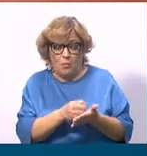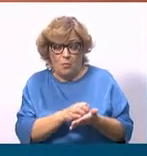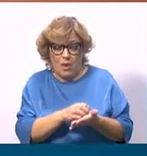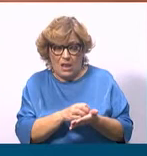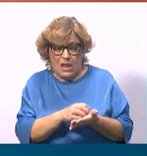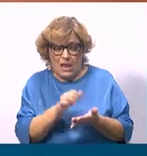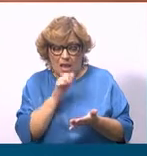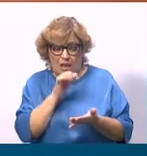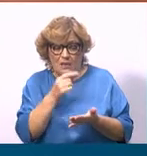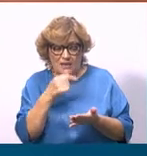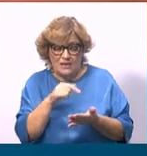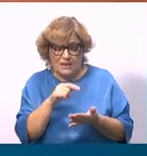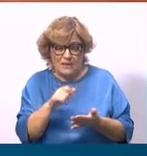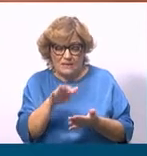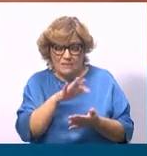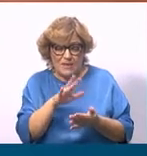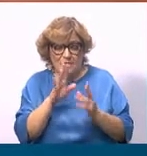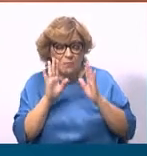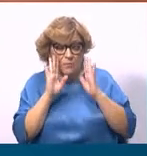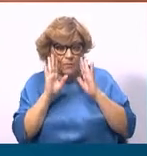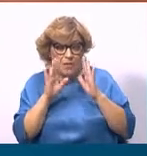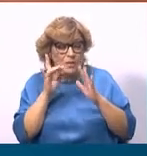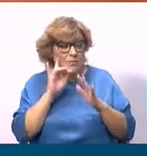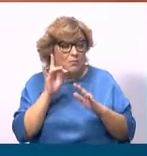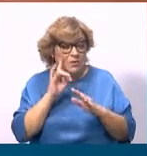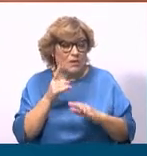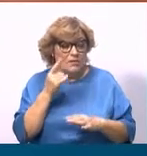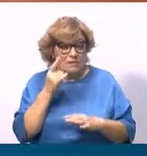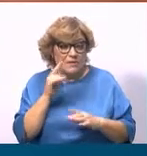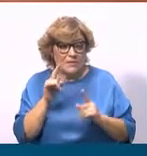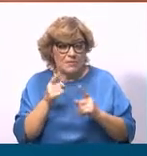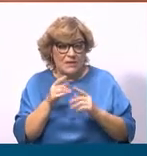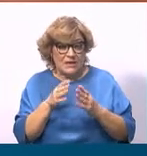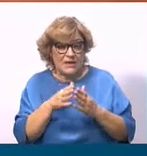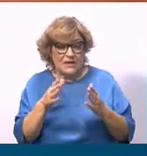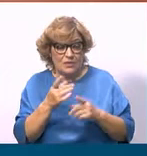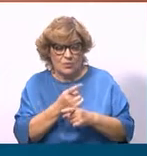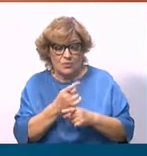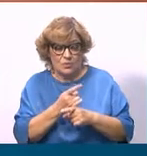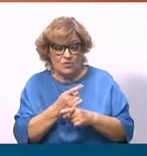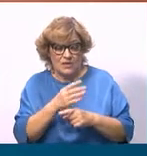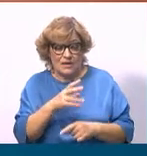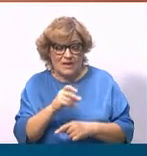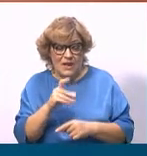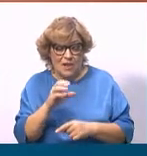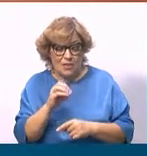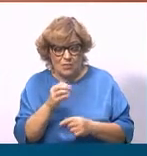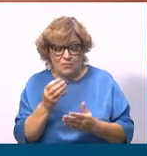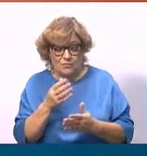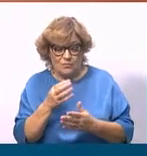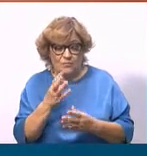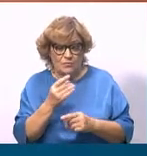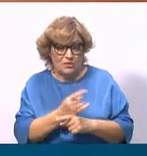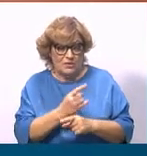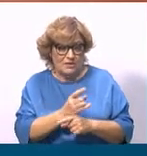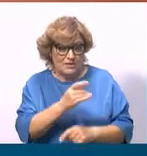de facto, esta imagem também serve para alertar a importância de uma pequena grande coisa, que é um calo ou uma calosidade. Muitas